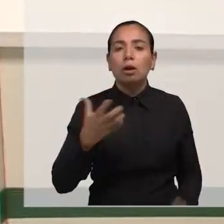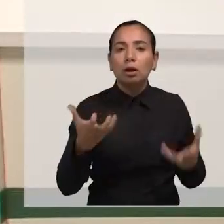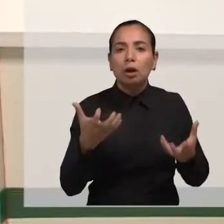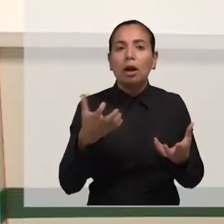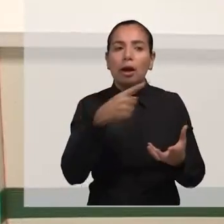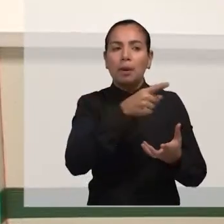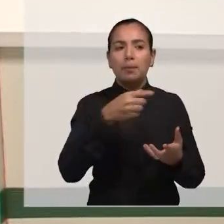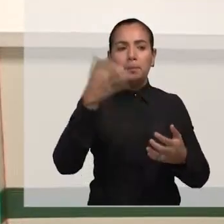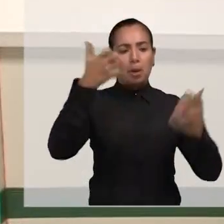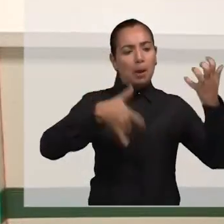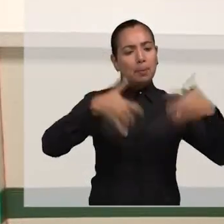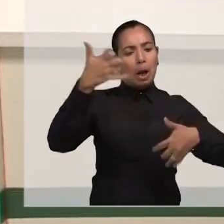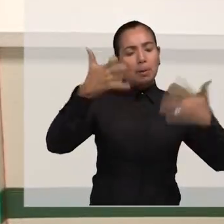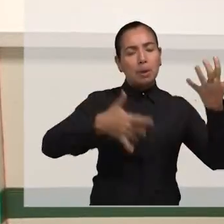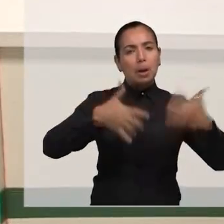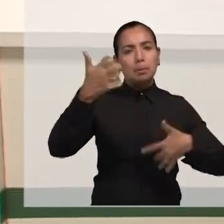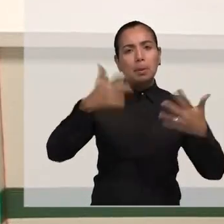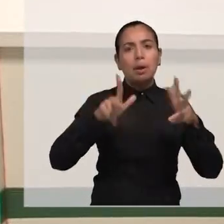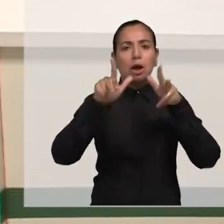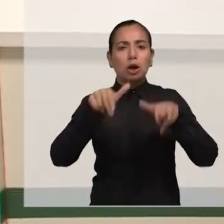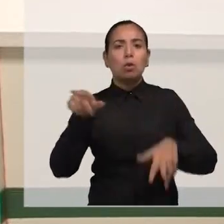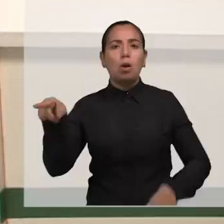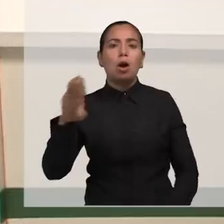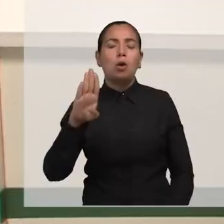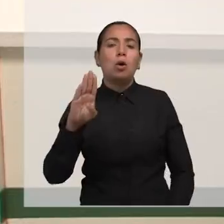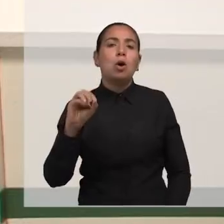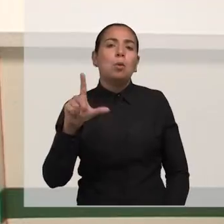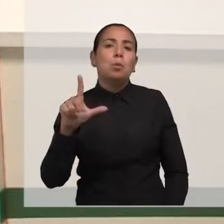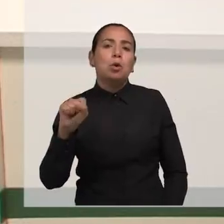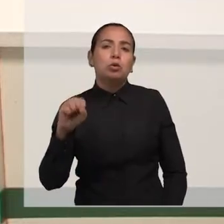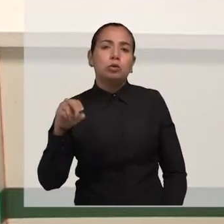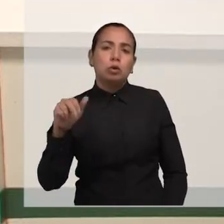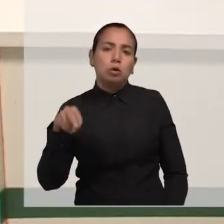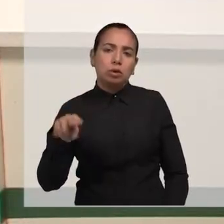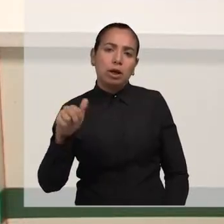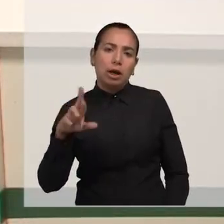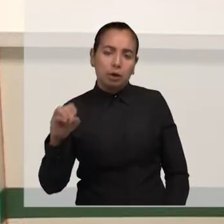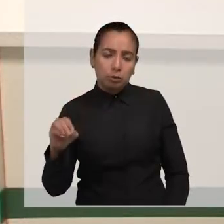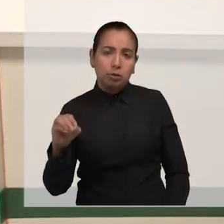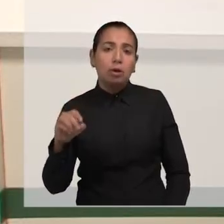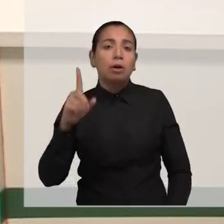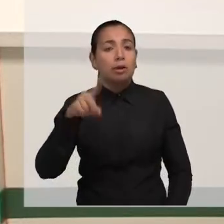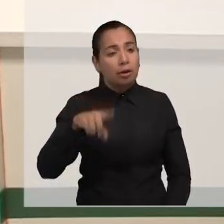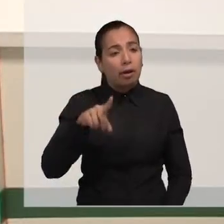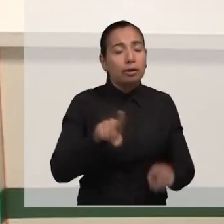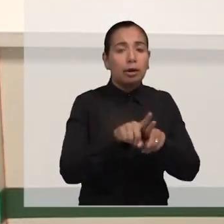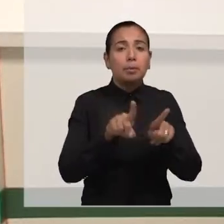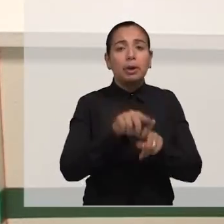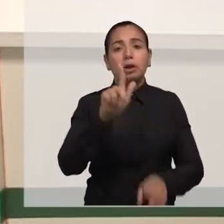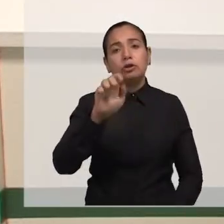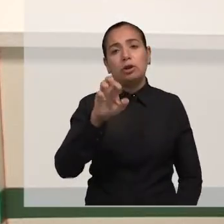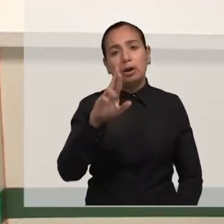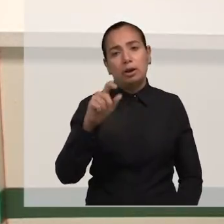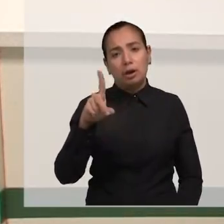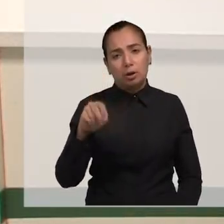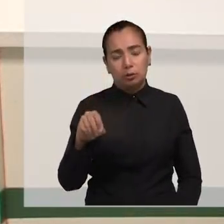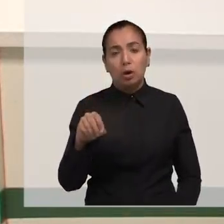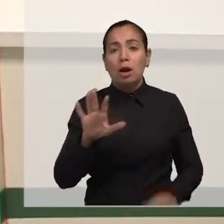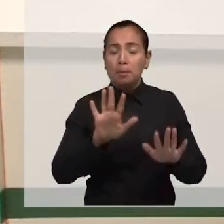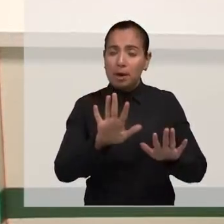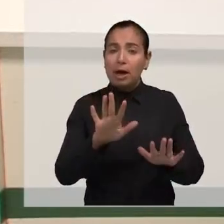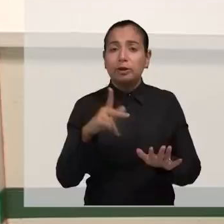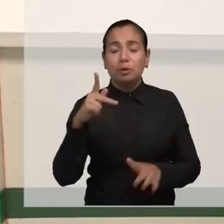Ponte. Luiz Ponte, ex-presidente da Assembleia Legislativa do Estado do Ceará. Ex-senador, mano. E ex-senador e braço direito de Tasso Gereissati. Também não aceitou.